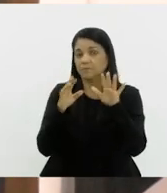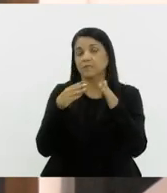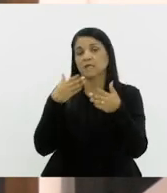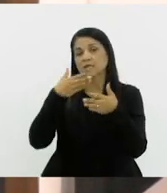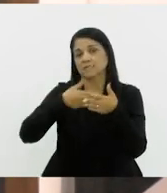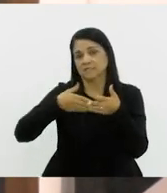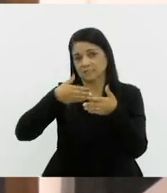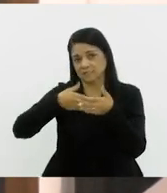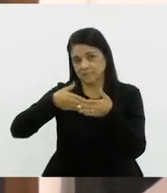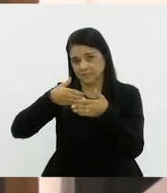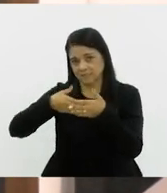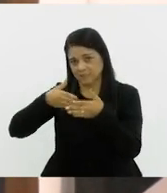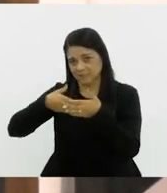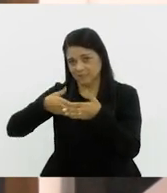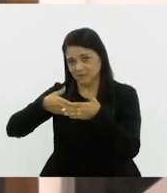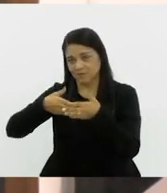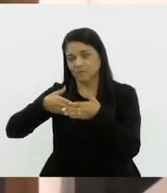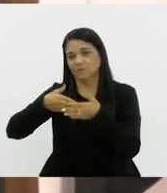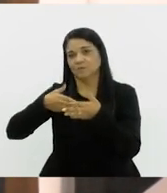restrição.